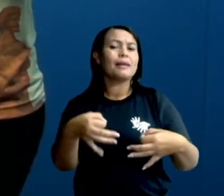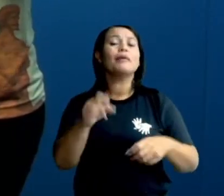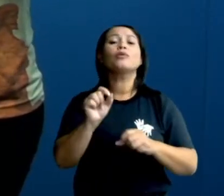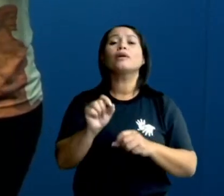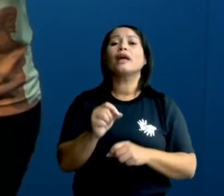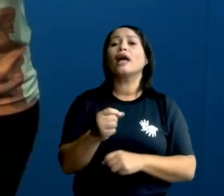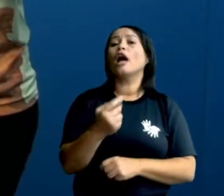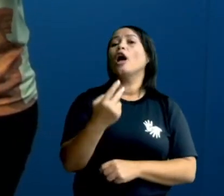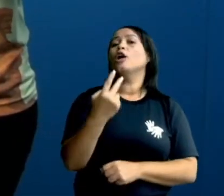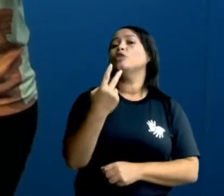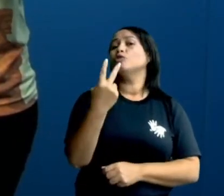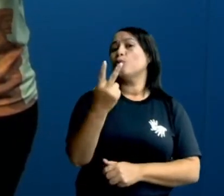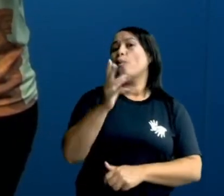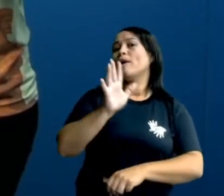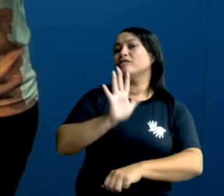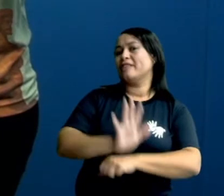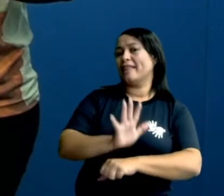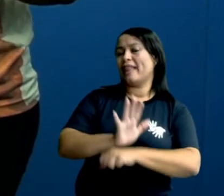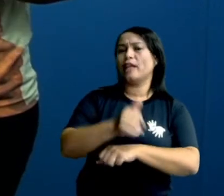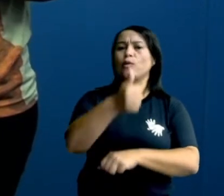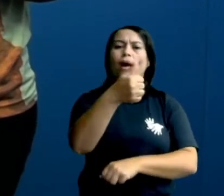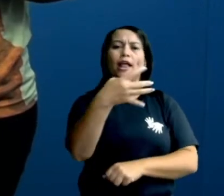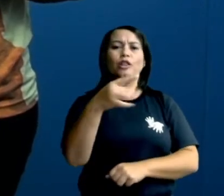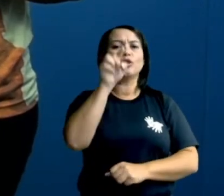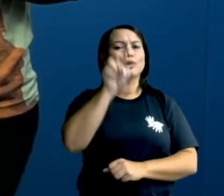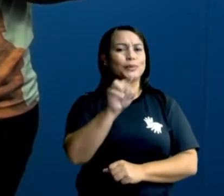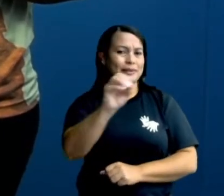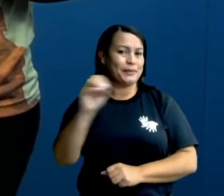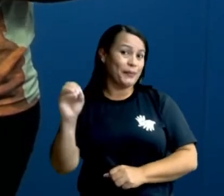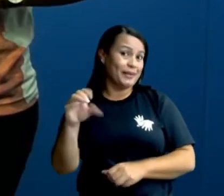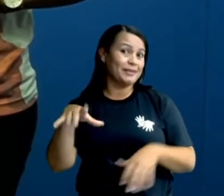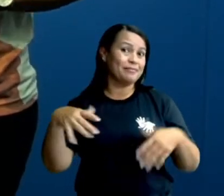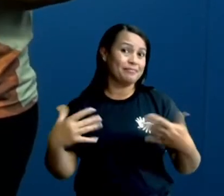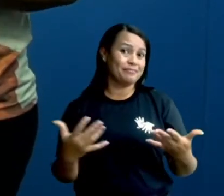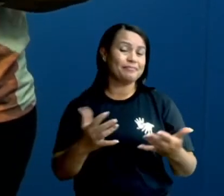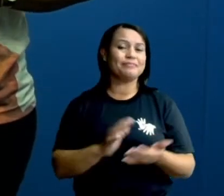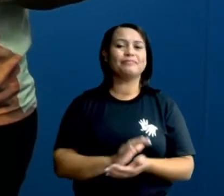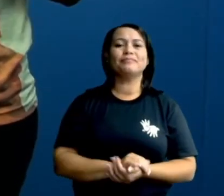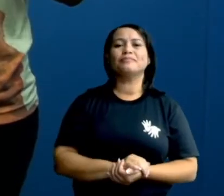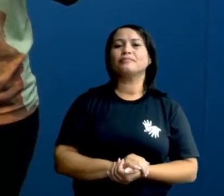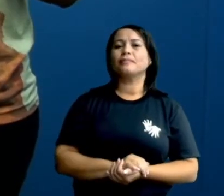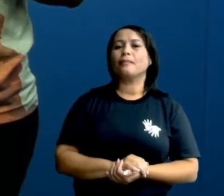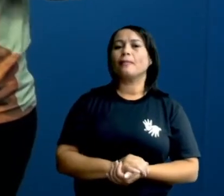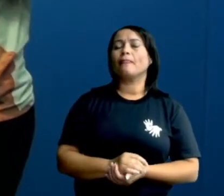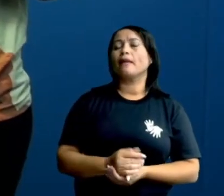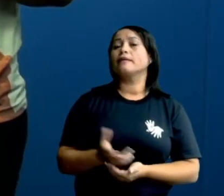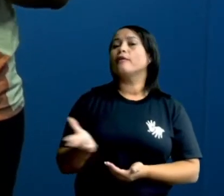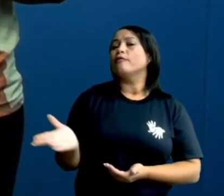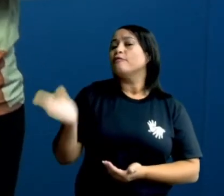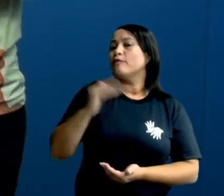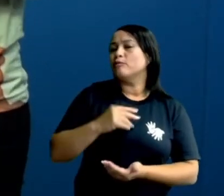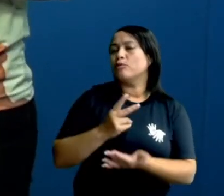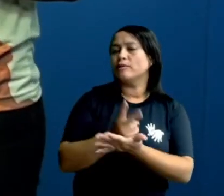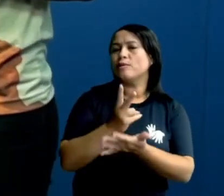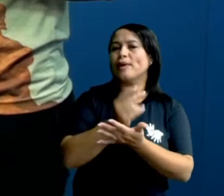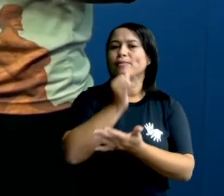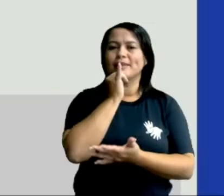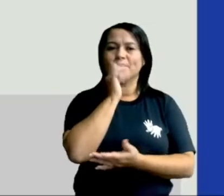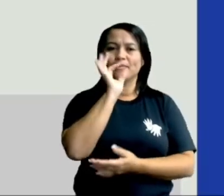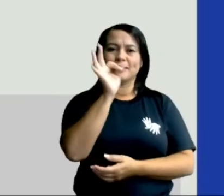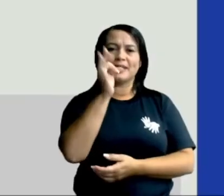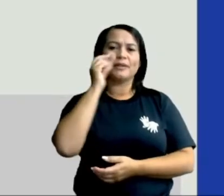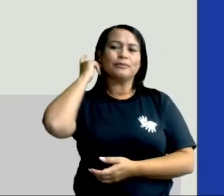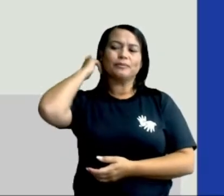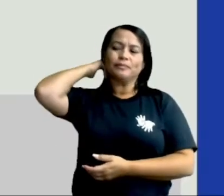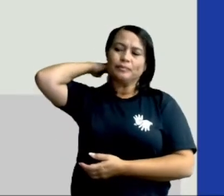tarde, 14 horas, não é isso? Então, bem, vamos continuar aqui no exemplo, tá certo?